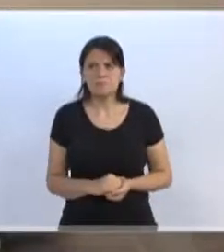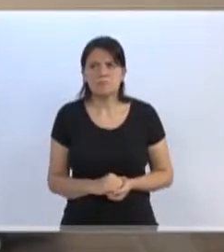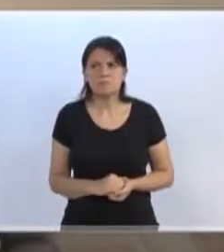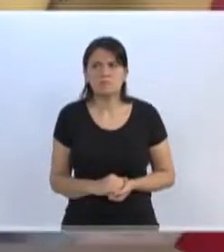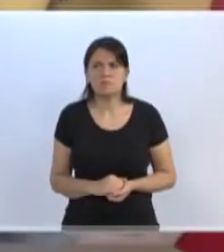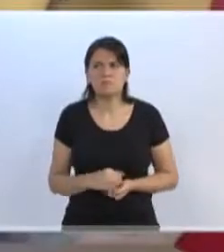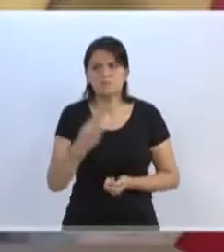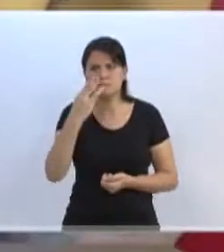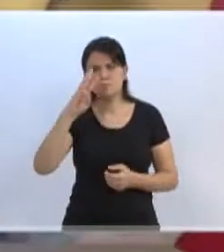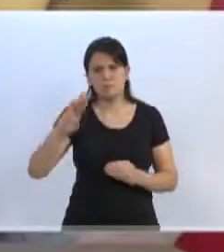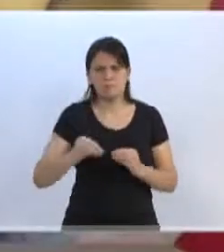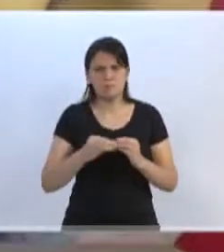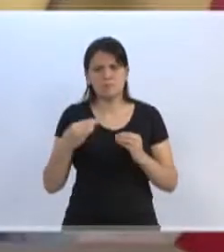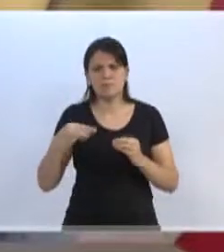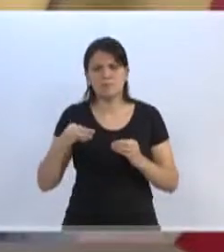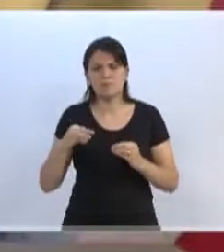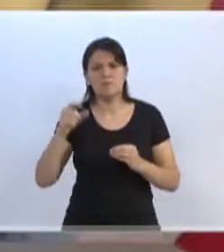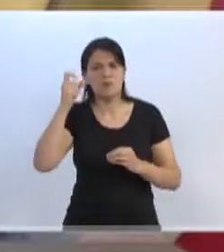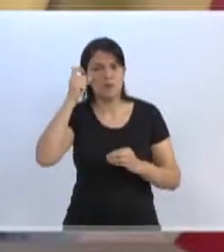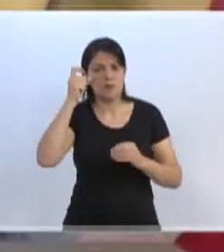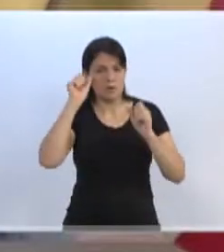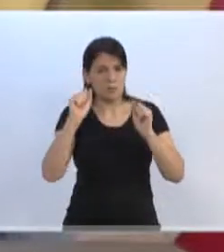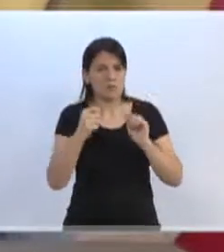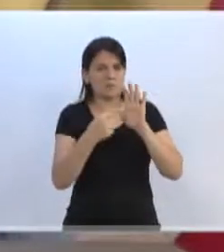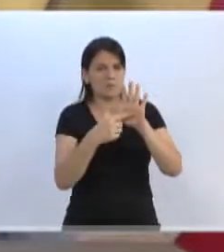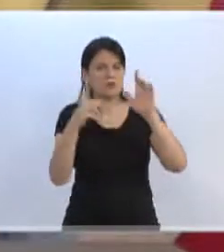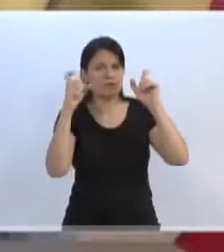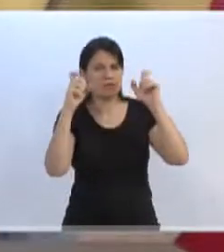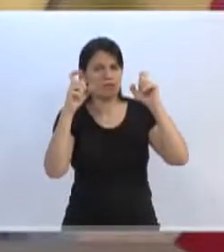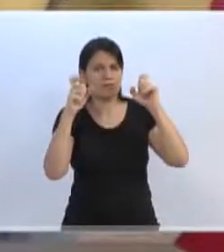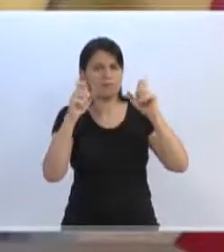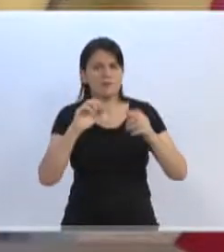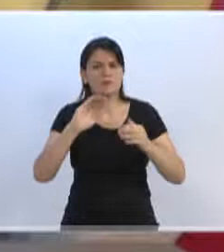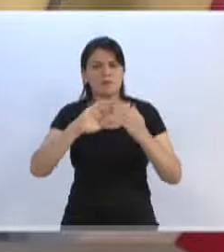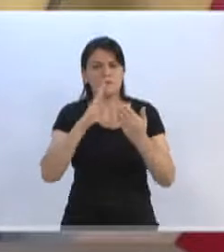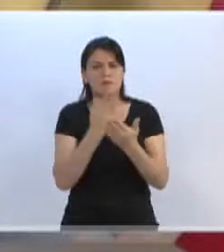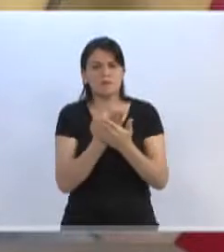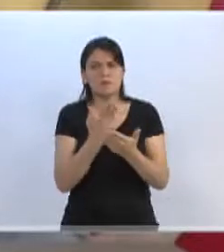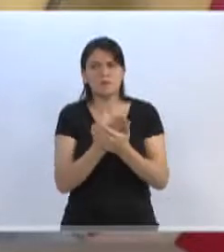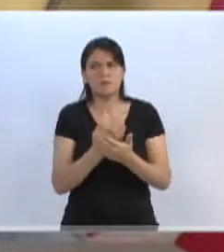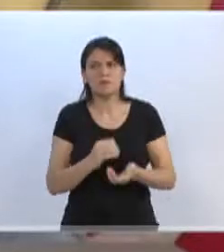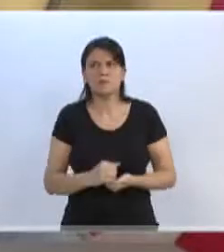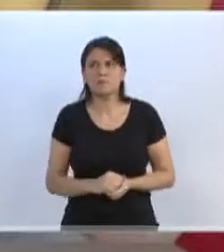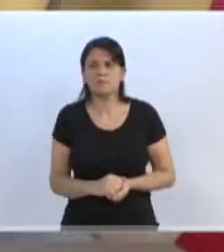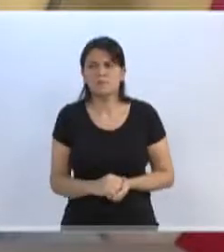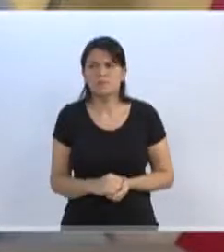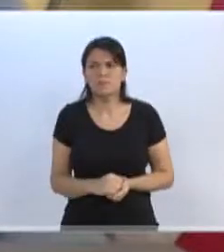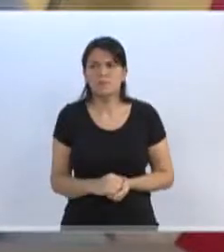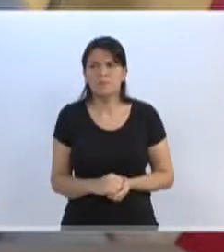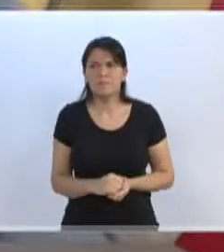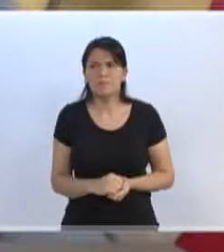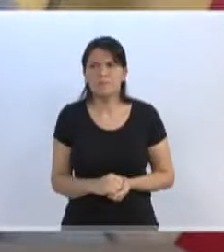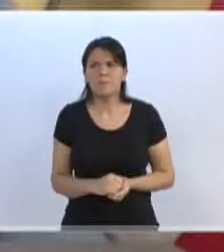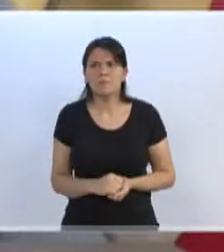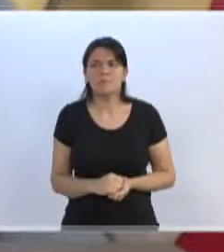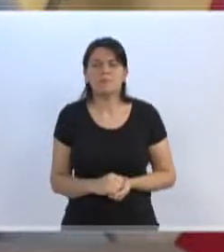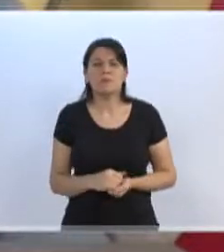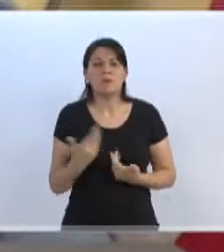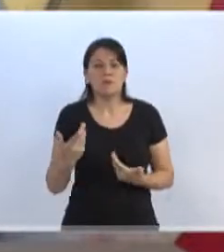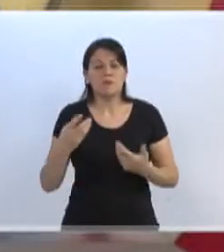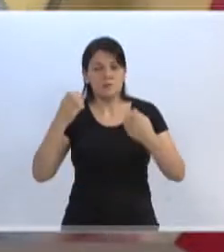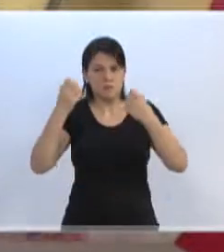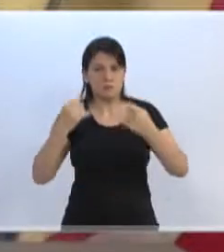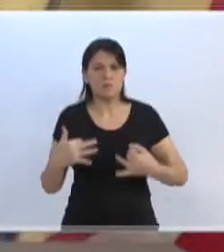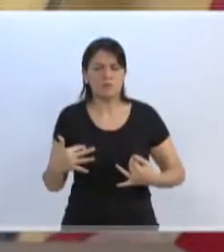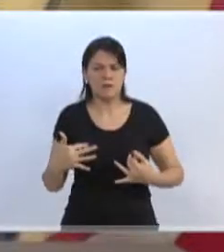vereadores é obrigado a lhe podiam faltar as fotos que tem ali também da escola perpétua gomes você tem fotos ali pra mostrar enquanto você mostra as fotos eu vou